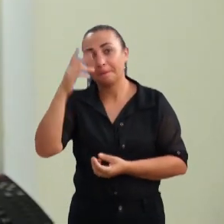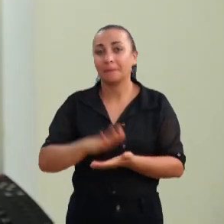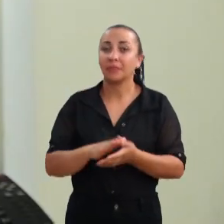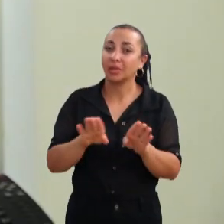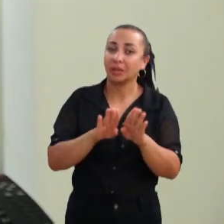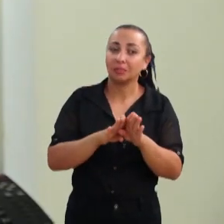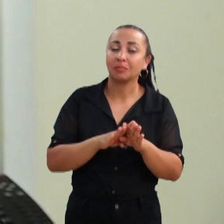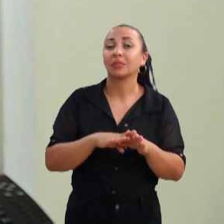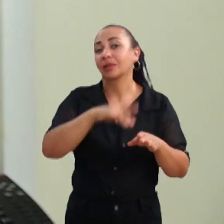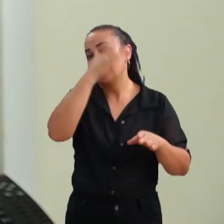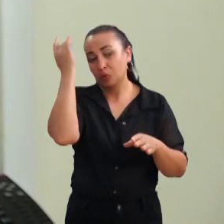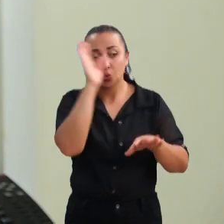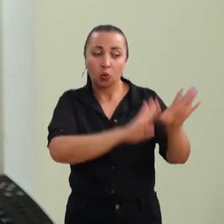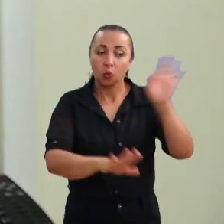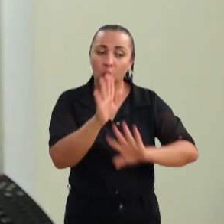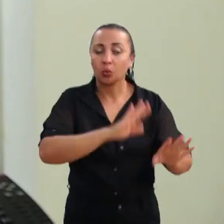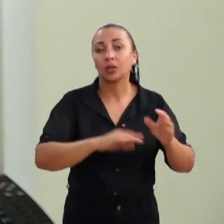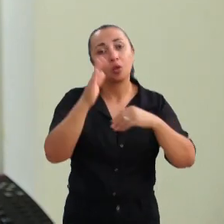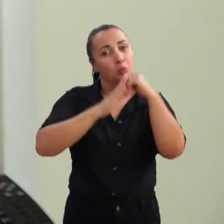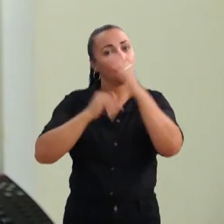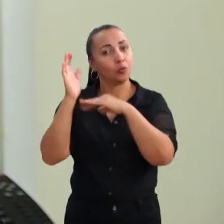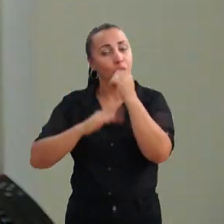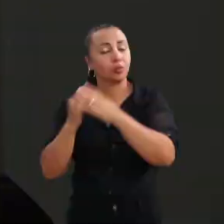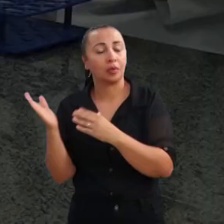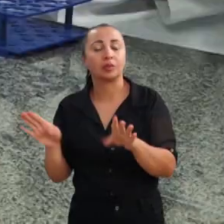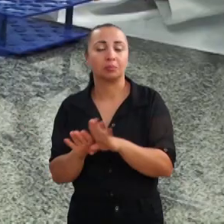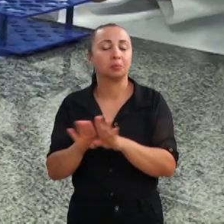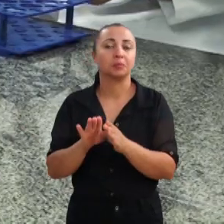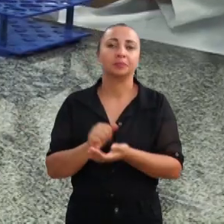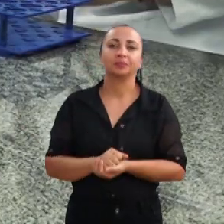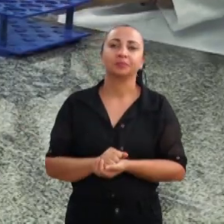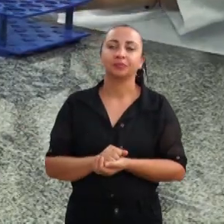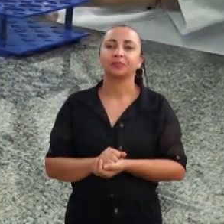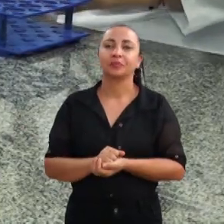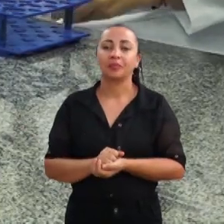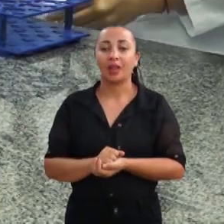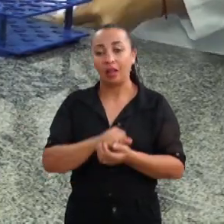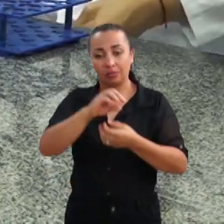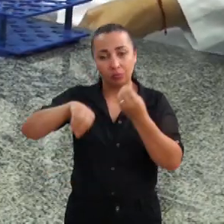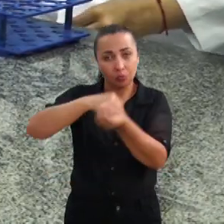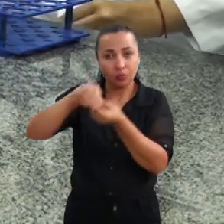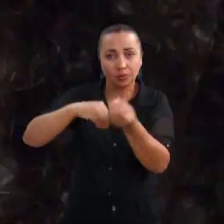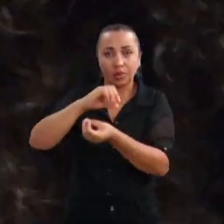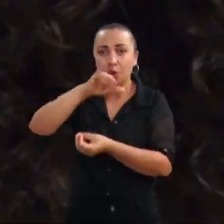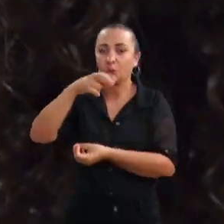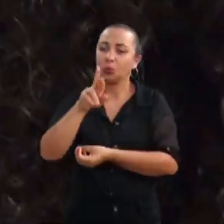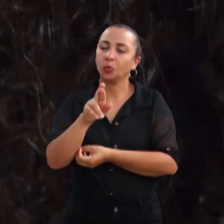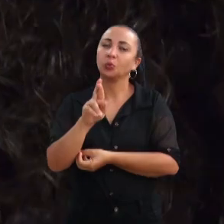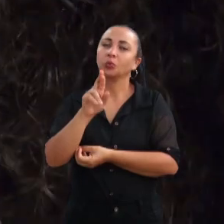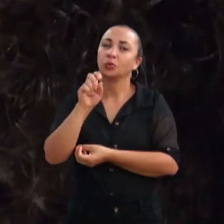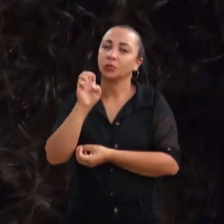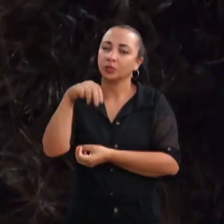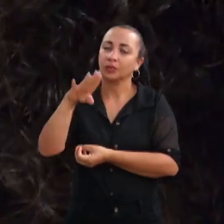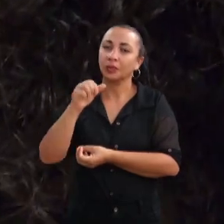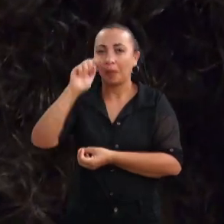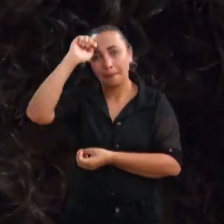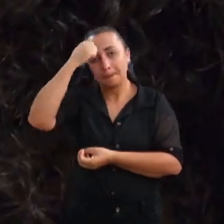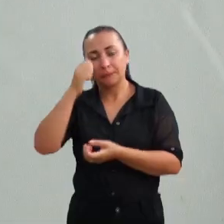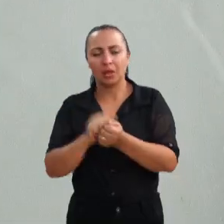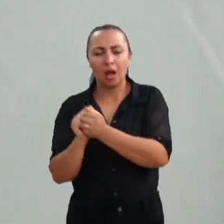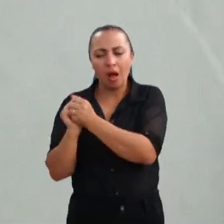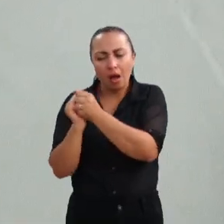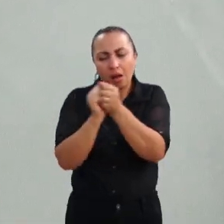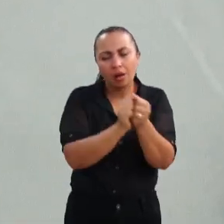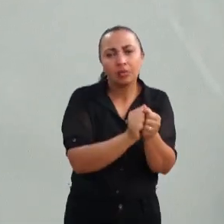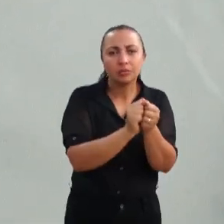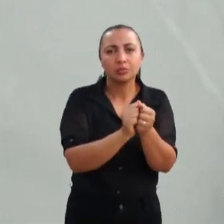gatos, quanto para os tutores, quanto para os profissionais. As análises envolvendo o extrato à base da jurema preta em felinos